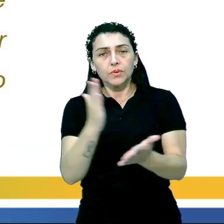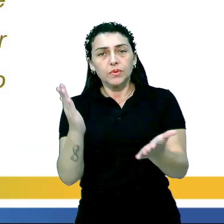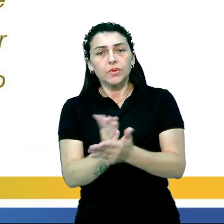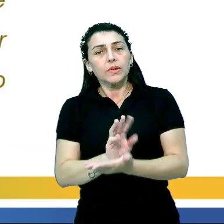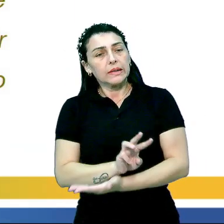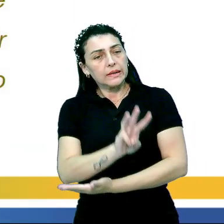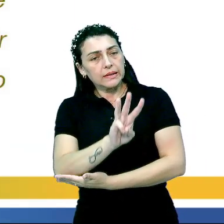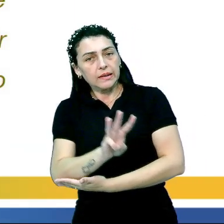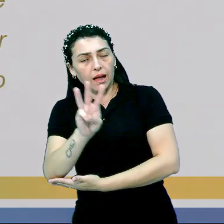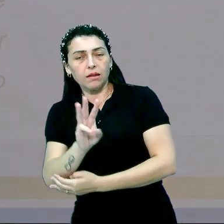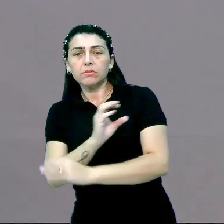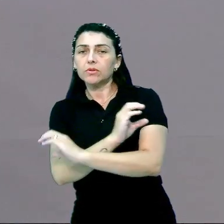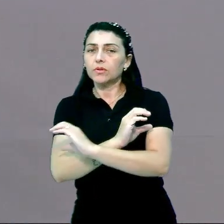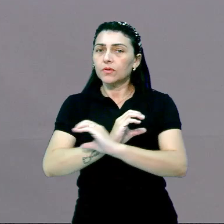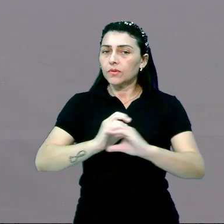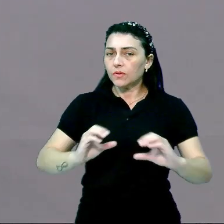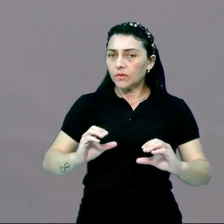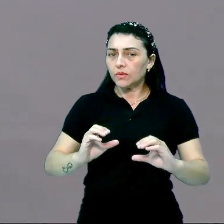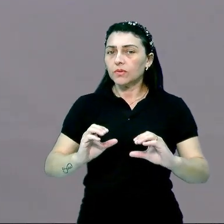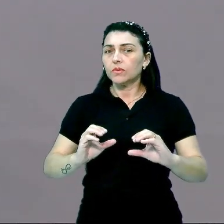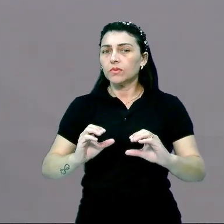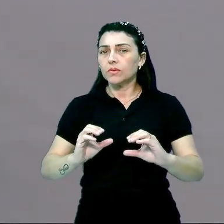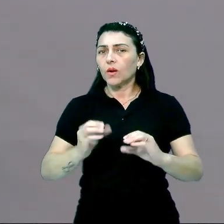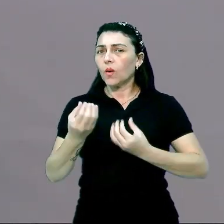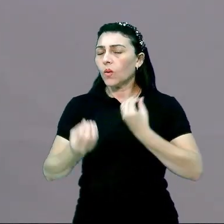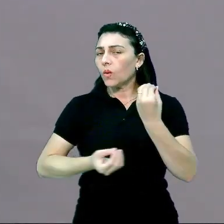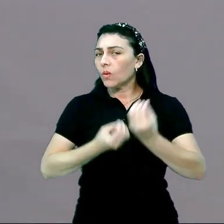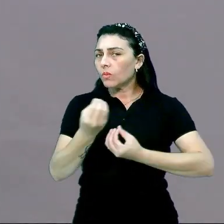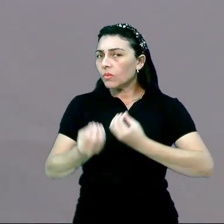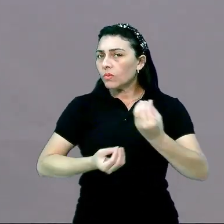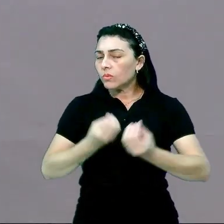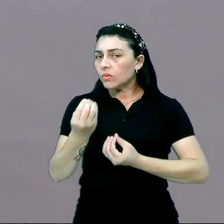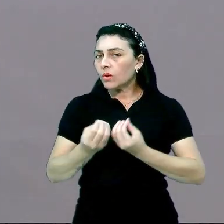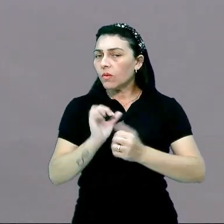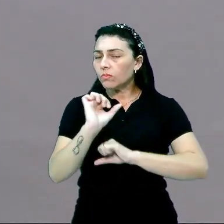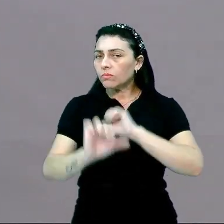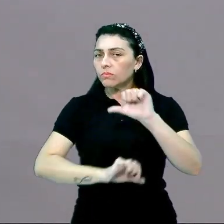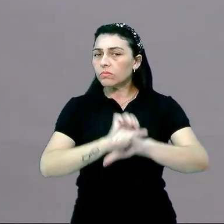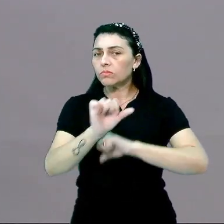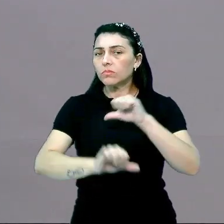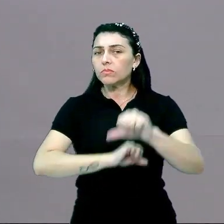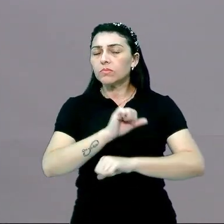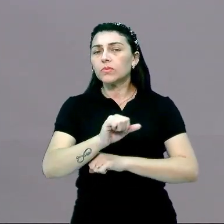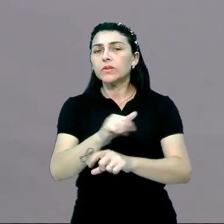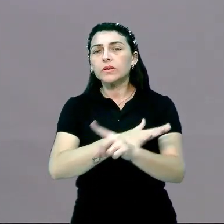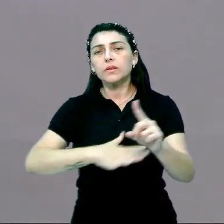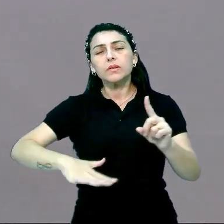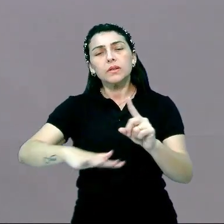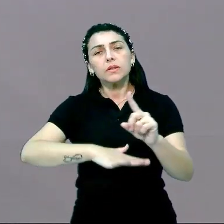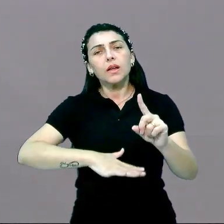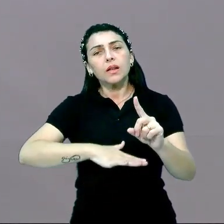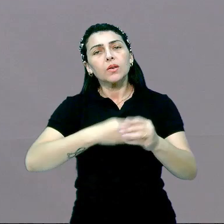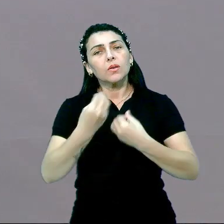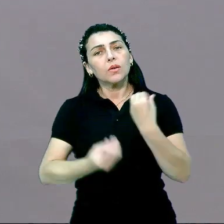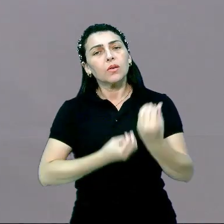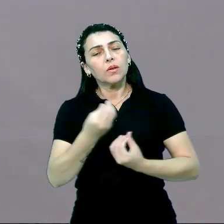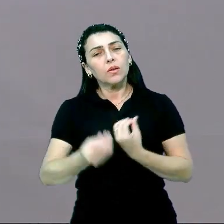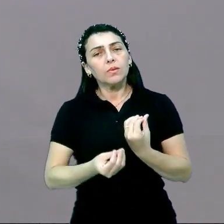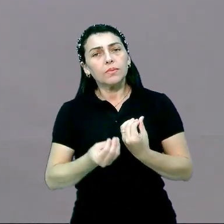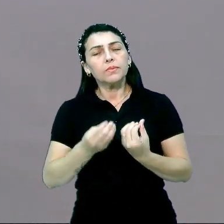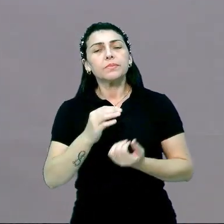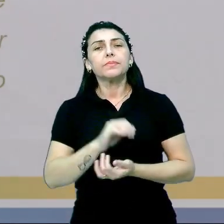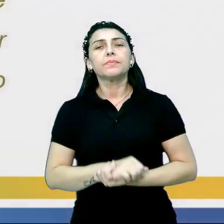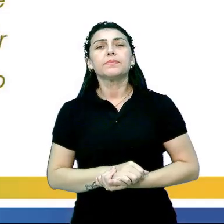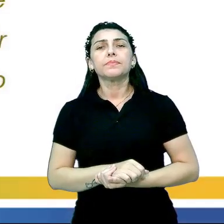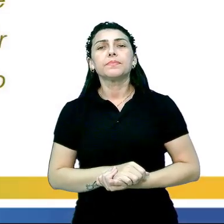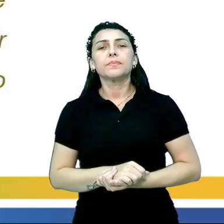e sites confiáveis, modo. Como é que eu vou modificar isso na sociedade? De que maneira? De que